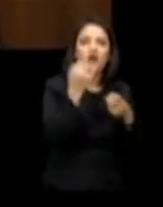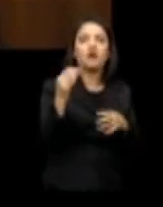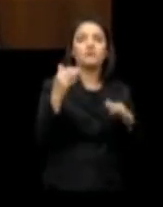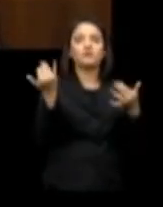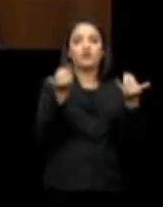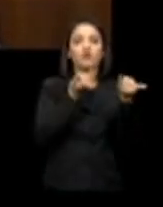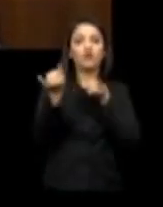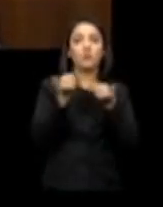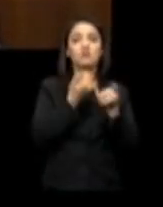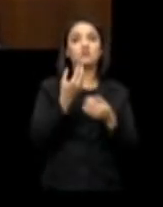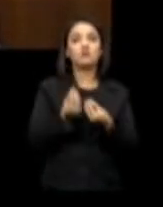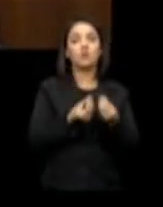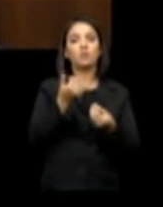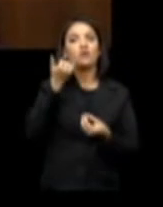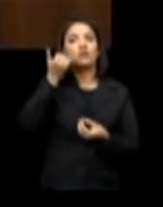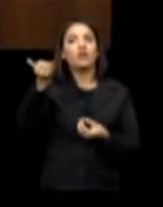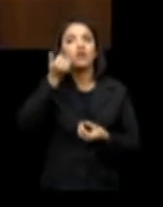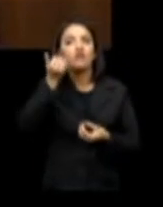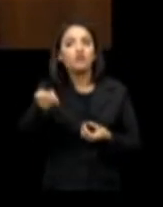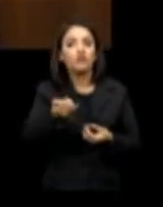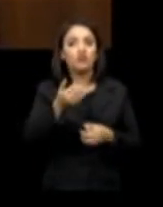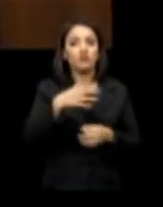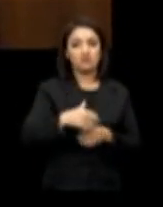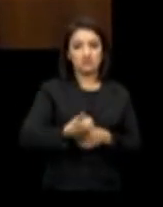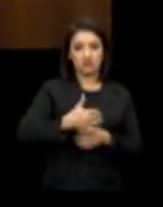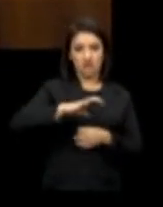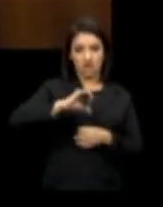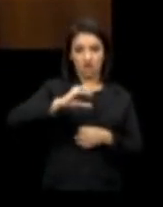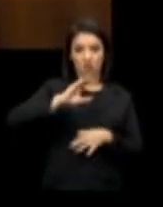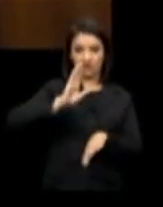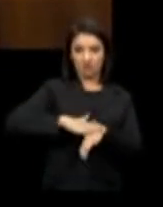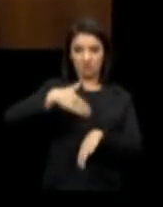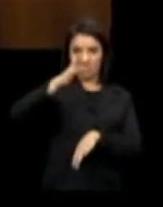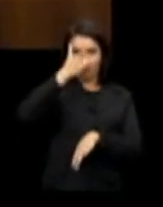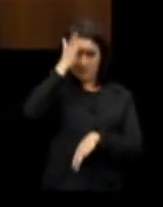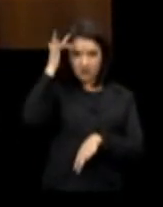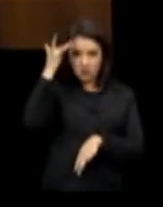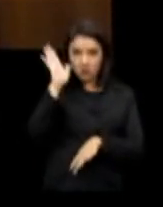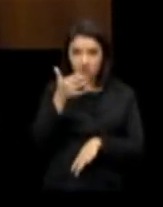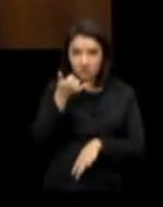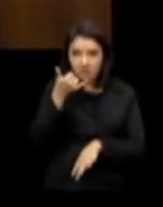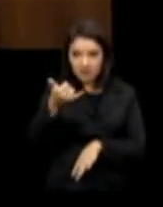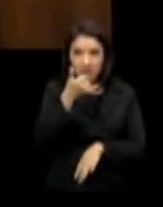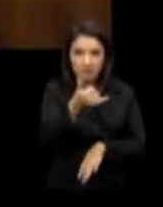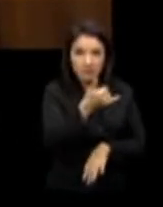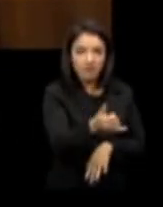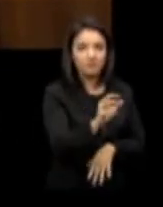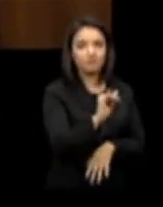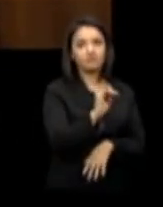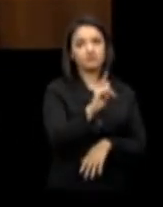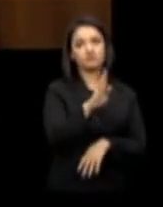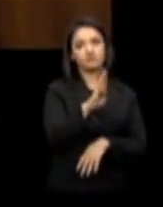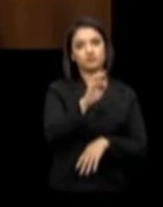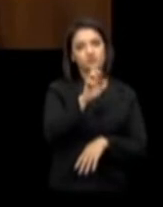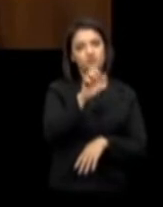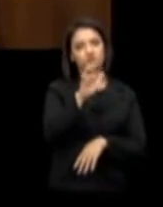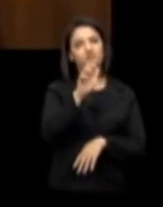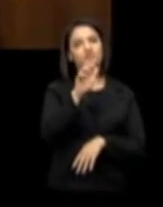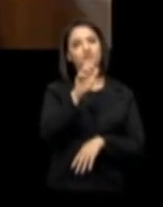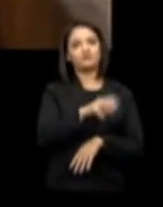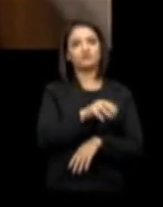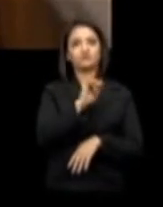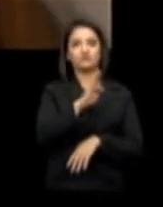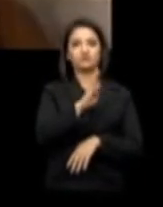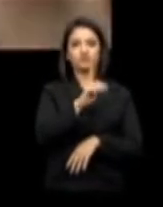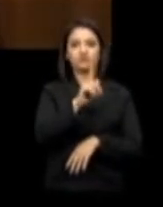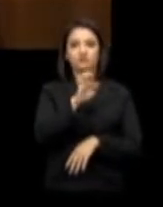por telefone em mais de 190 domicílios. Informações do próprio IBGE. Esse